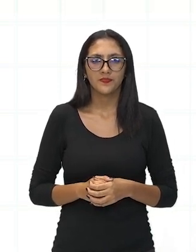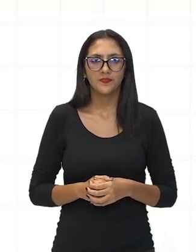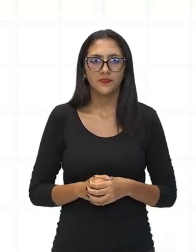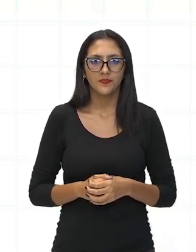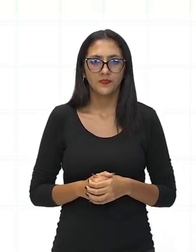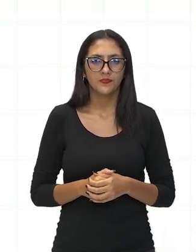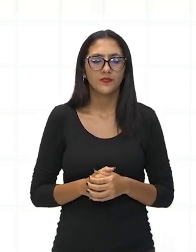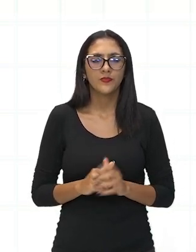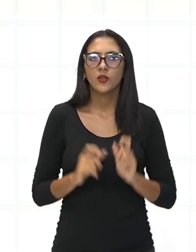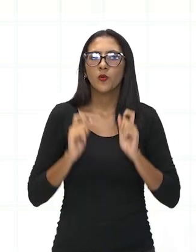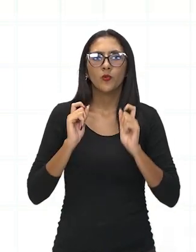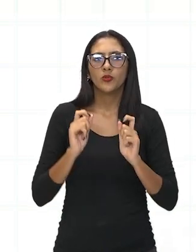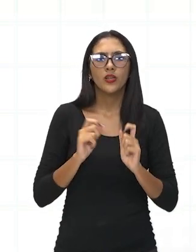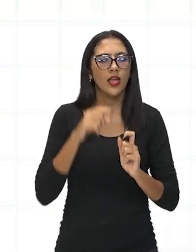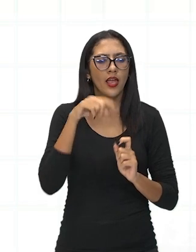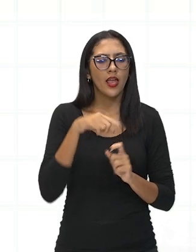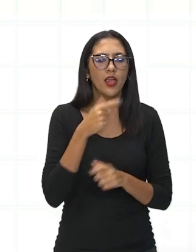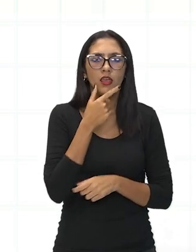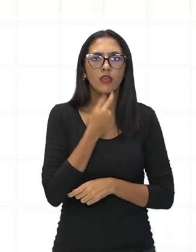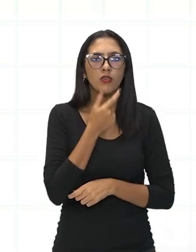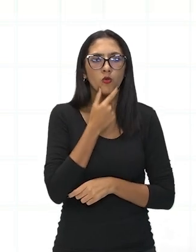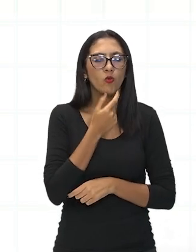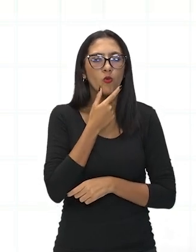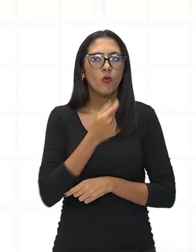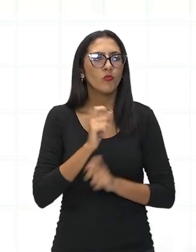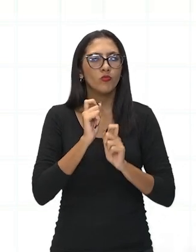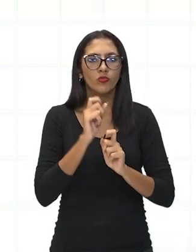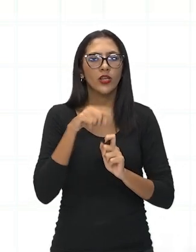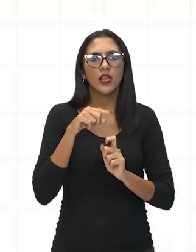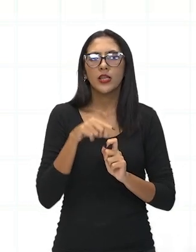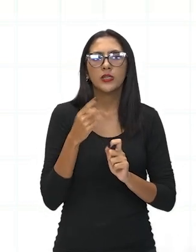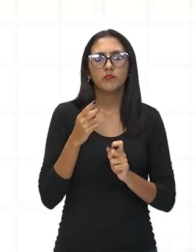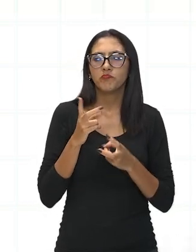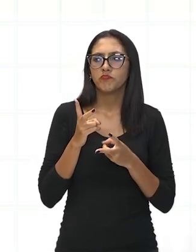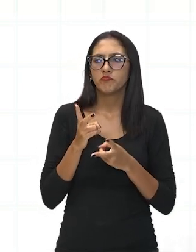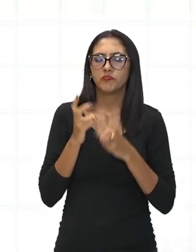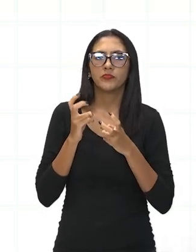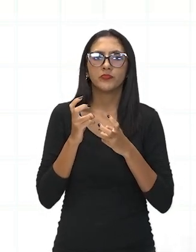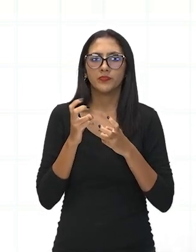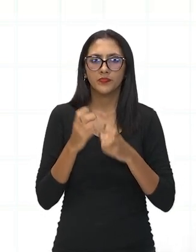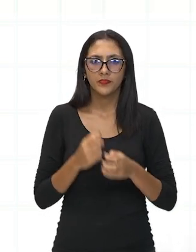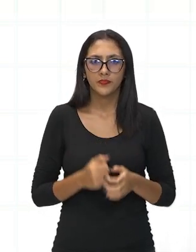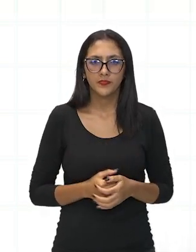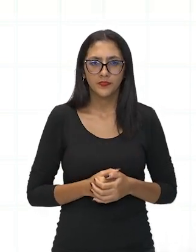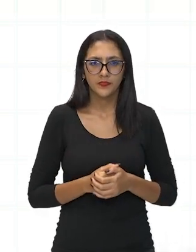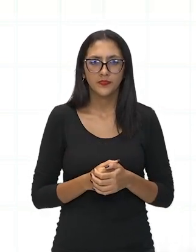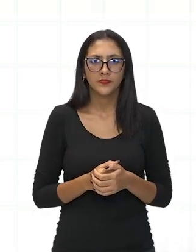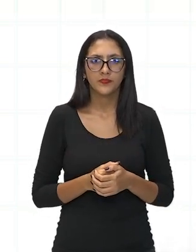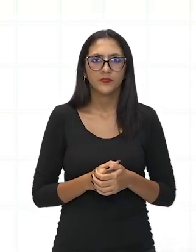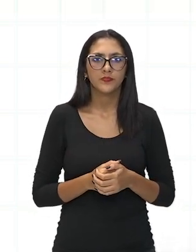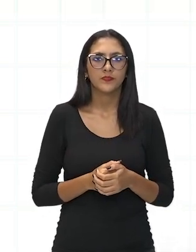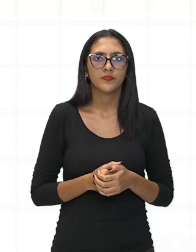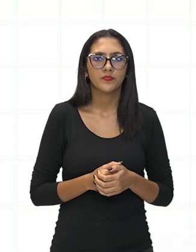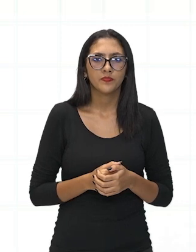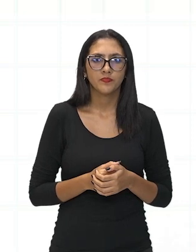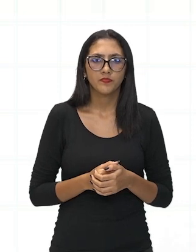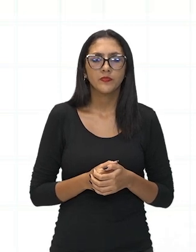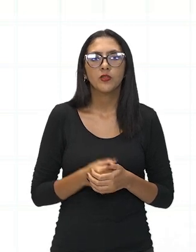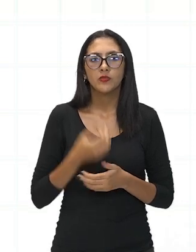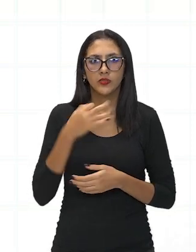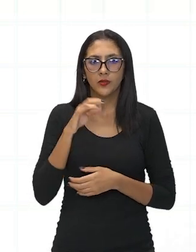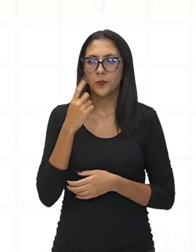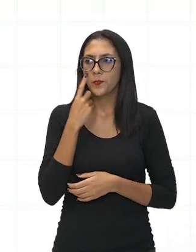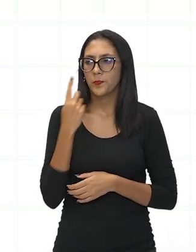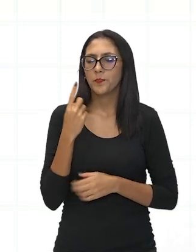a reação dele ficaria como esse verbo aqui, tá? Aqui no caso eu vou usar o